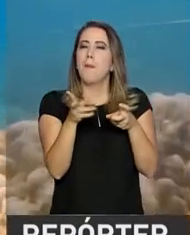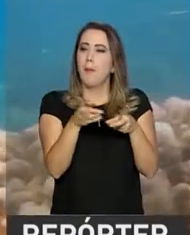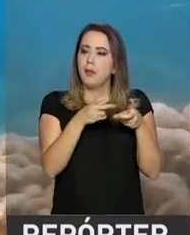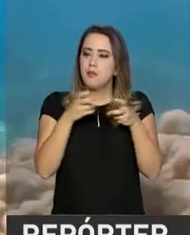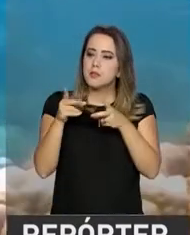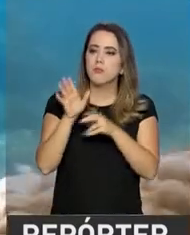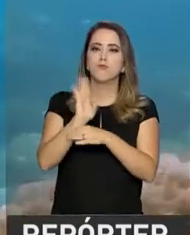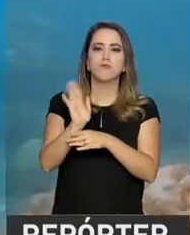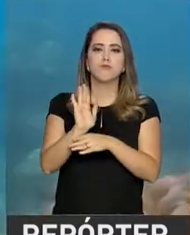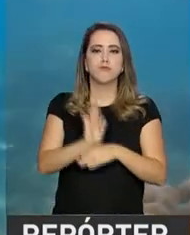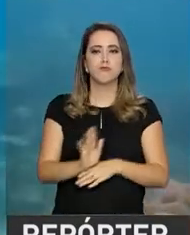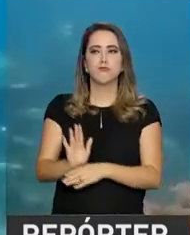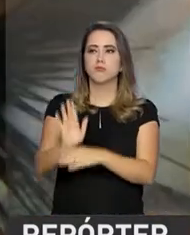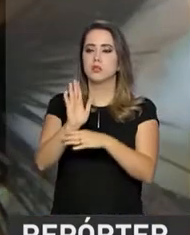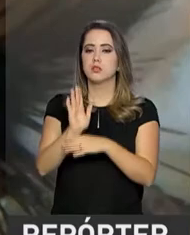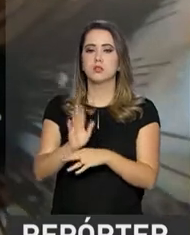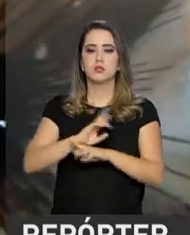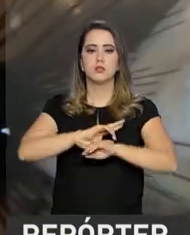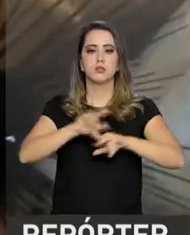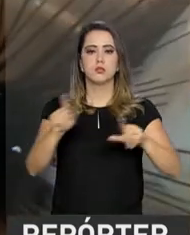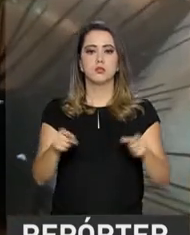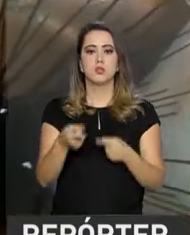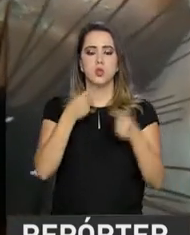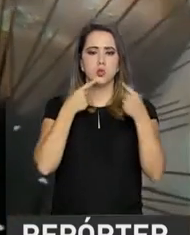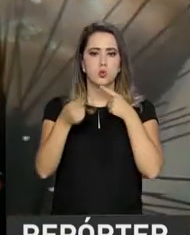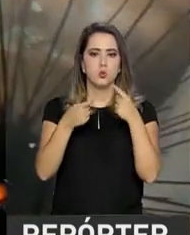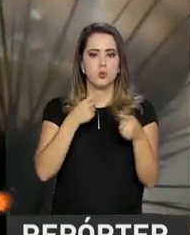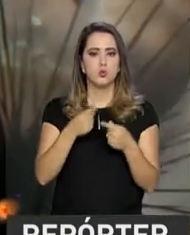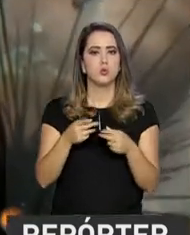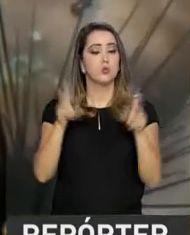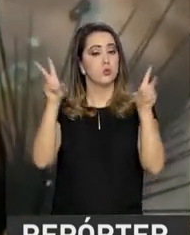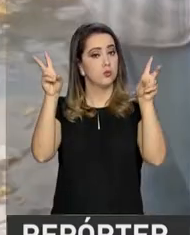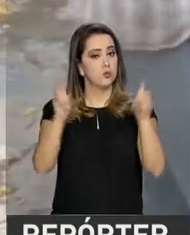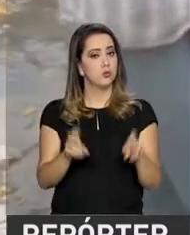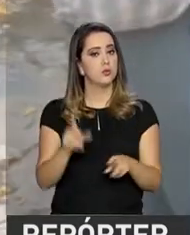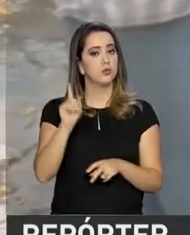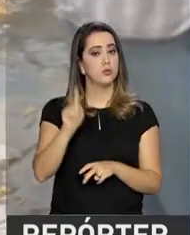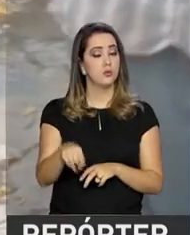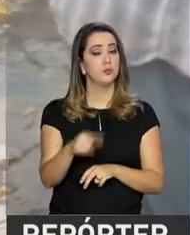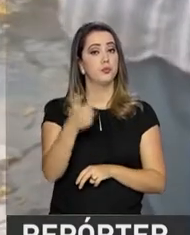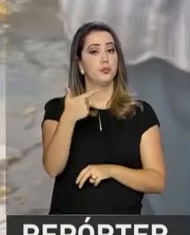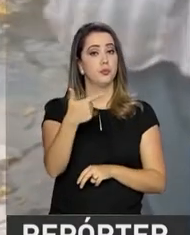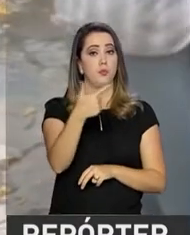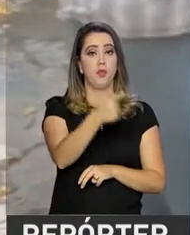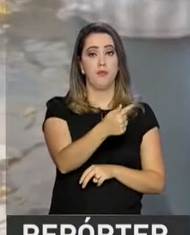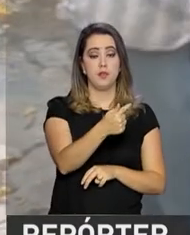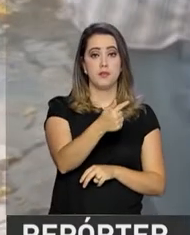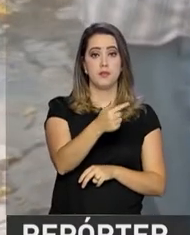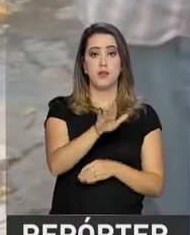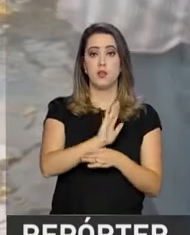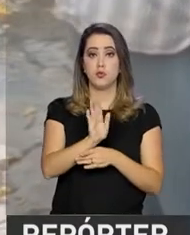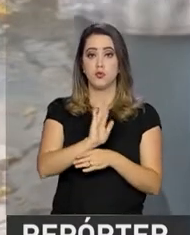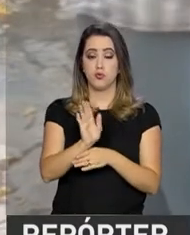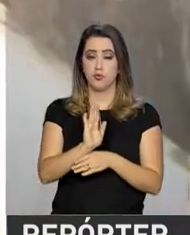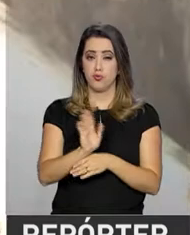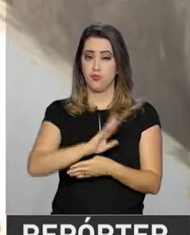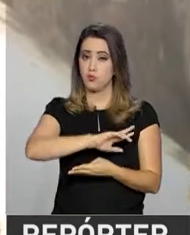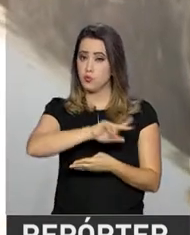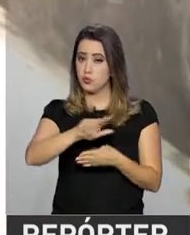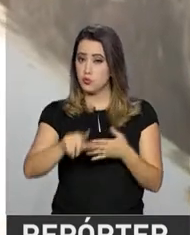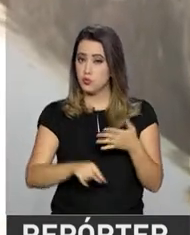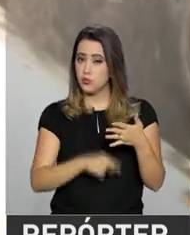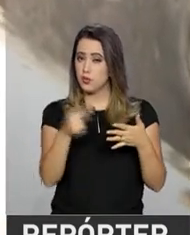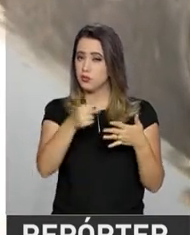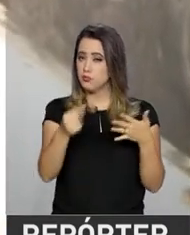com diferentes percepções e discussões sobre o tema. São 27 documentários e 5 ficções,